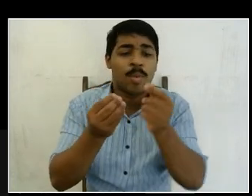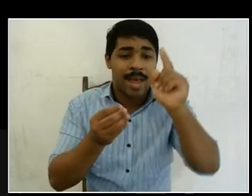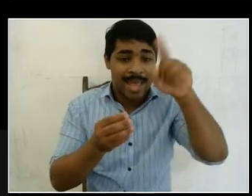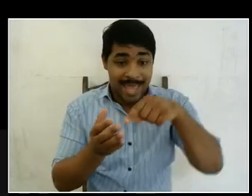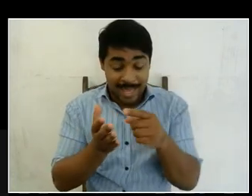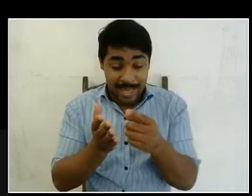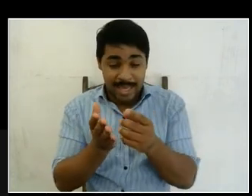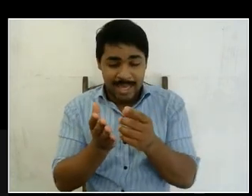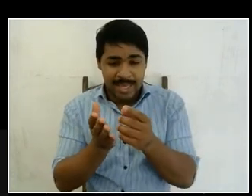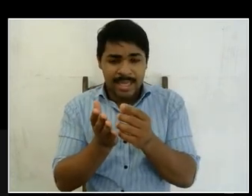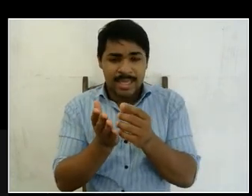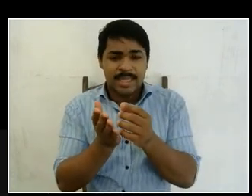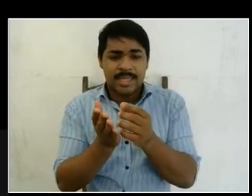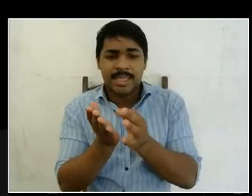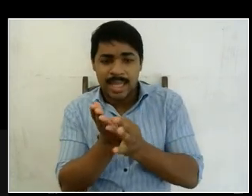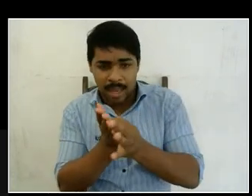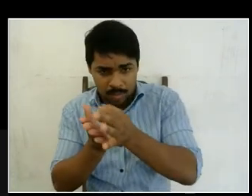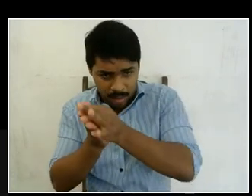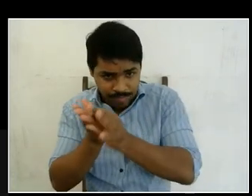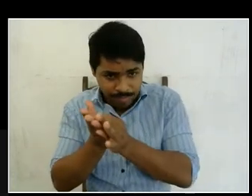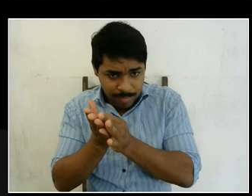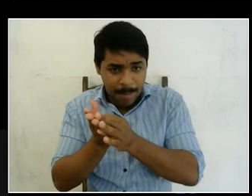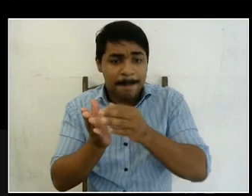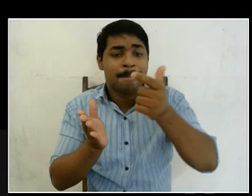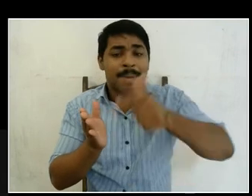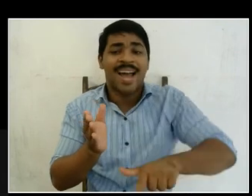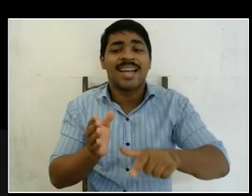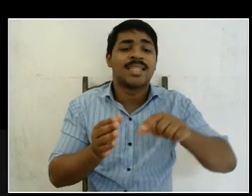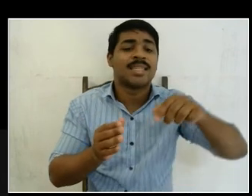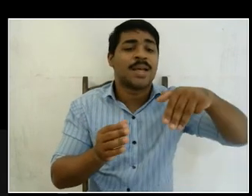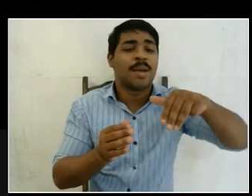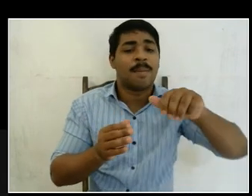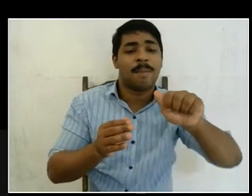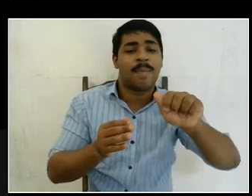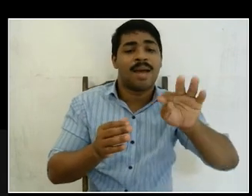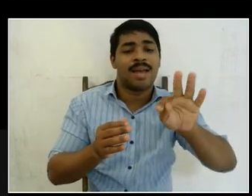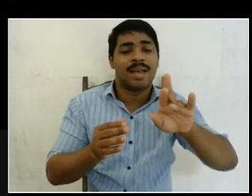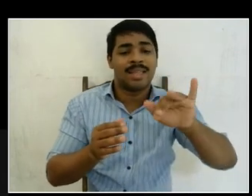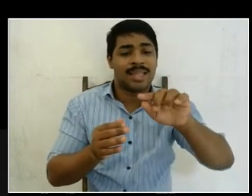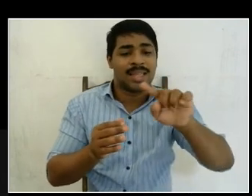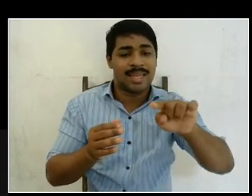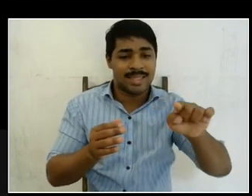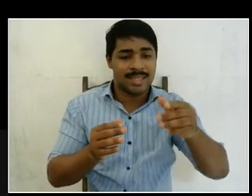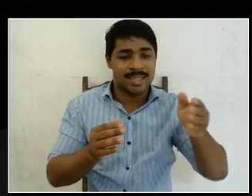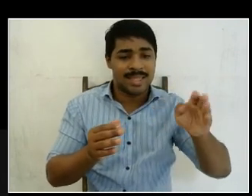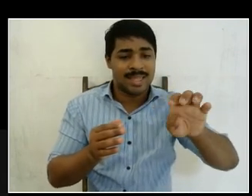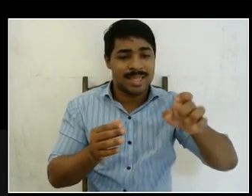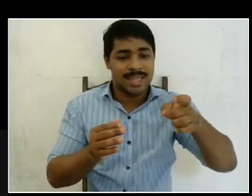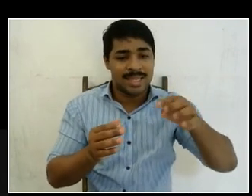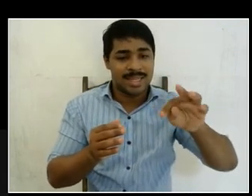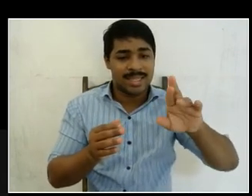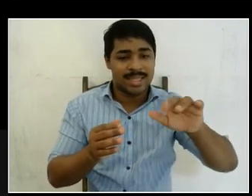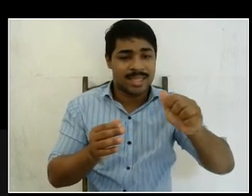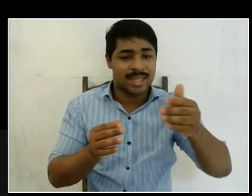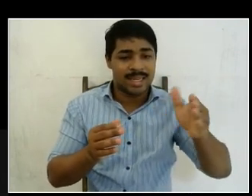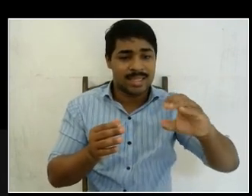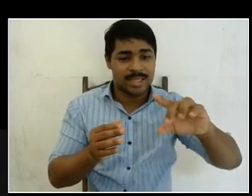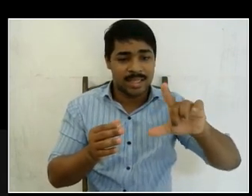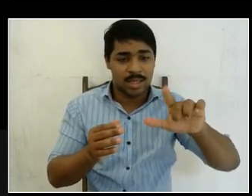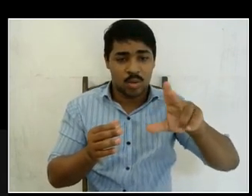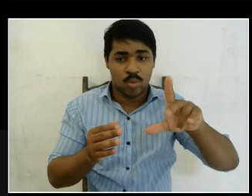formados de matriz extracelular. Então, nós vamos ter as células, ó, por exemplo, aqui nós temos uma célula chamada